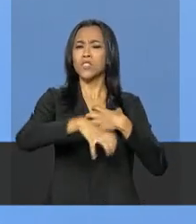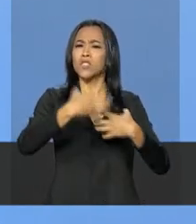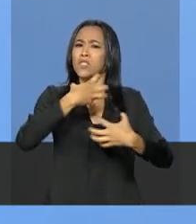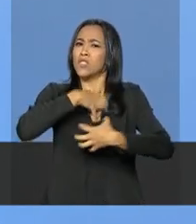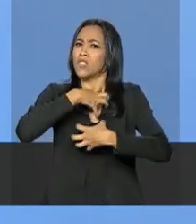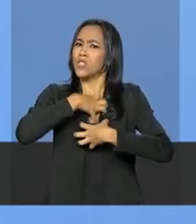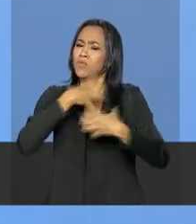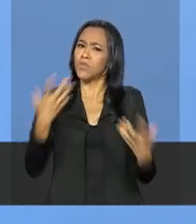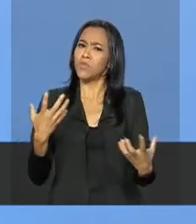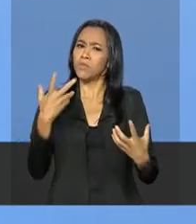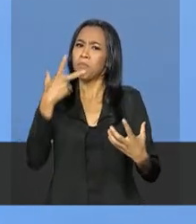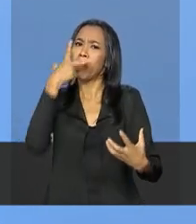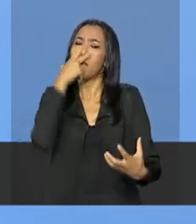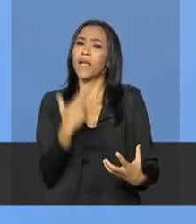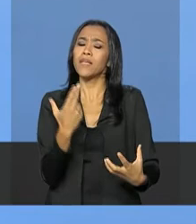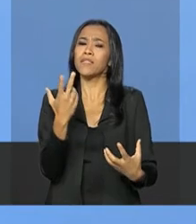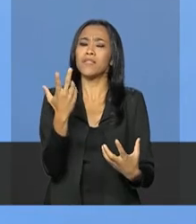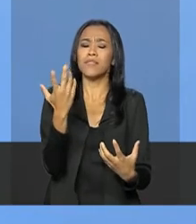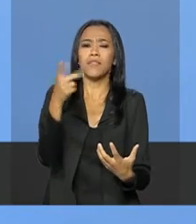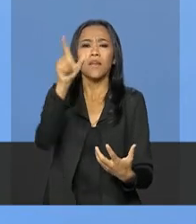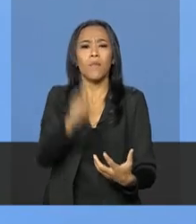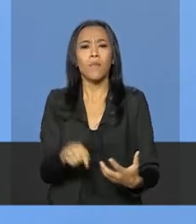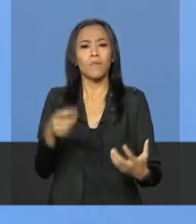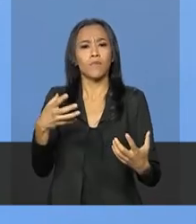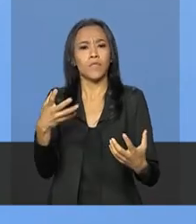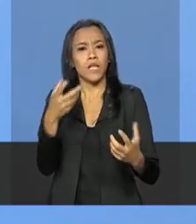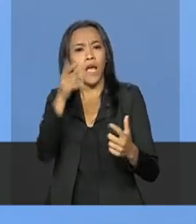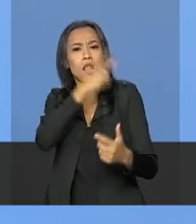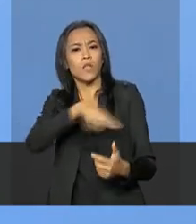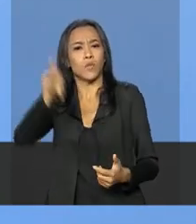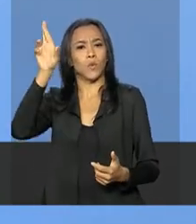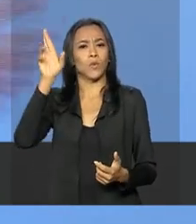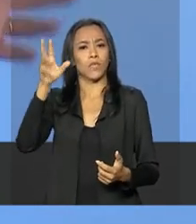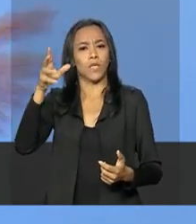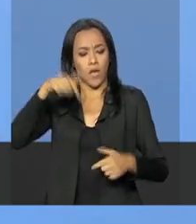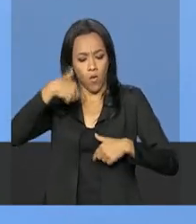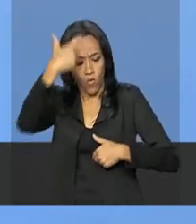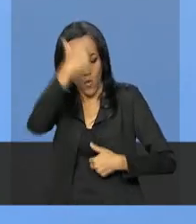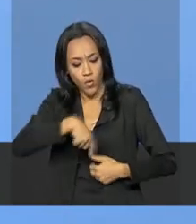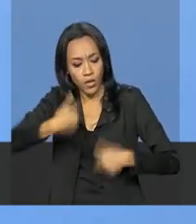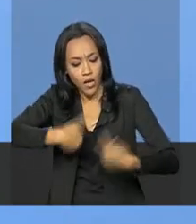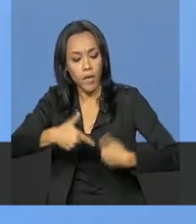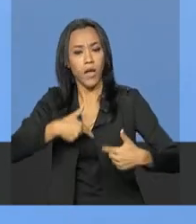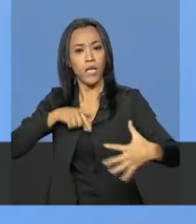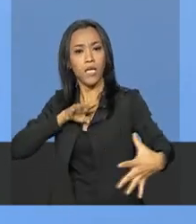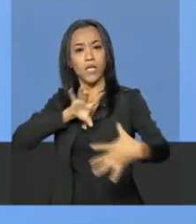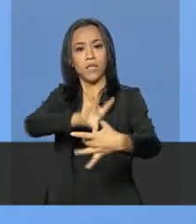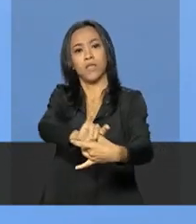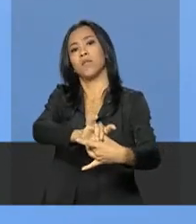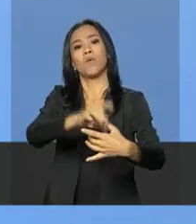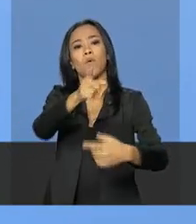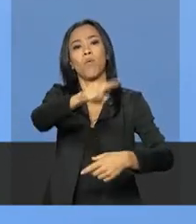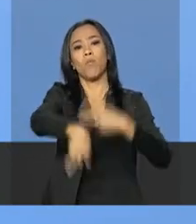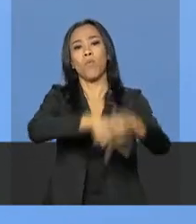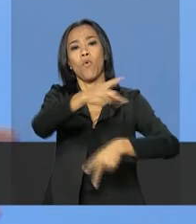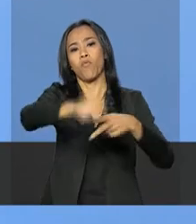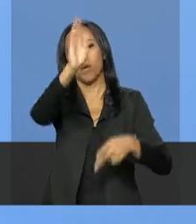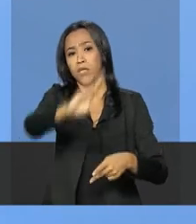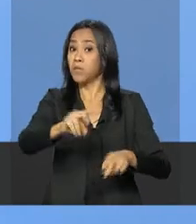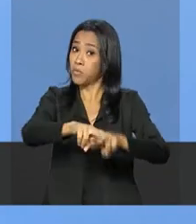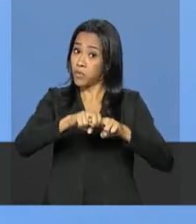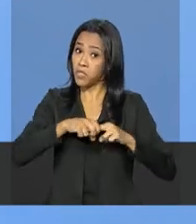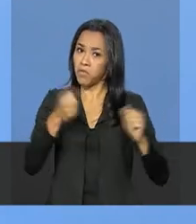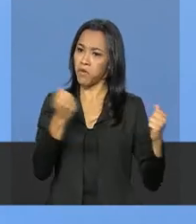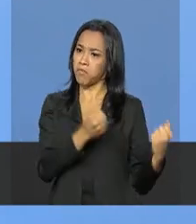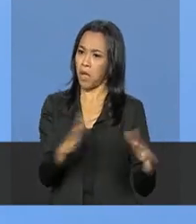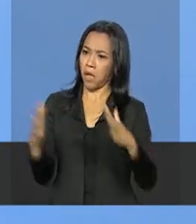religação entre a nossa actividade e o povo brasileiro por isso o prefeito que você foi tão aplaudido aqui ok foi